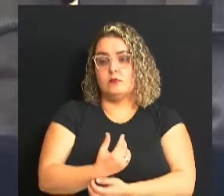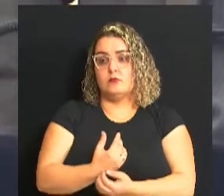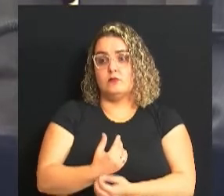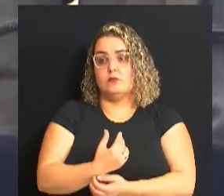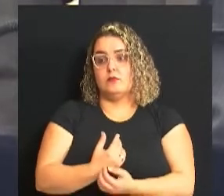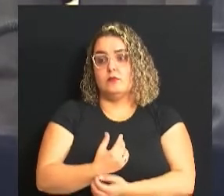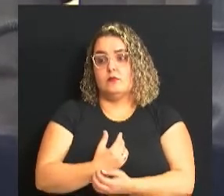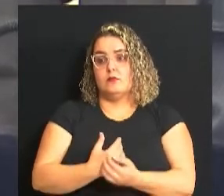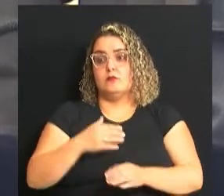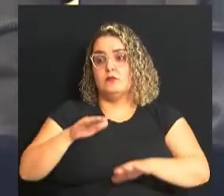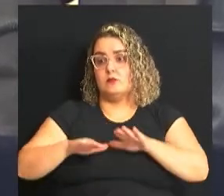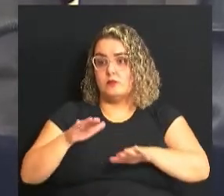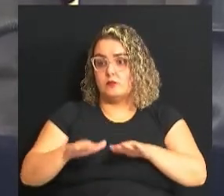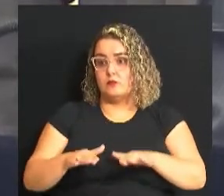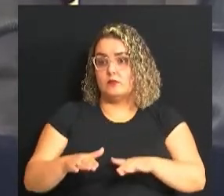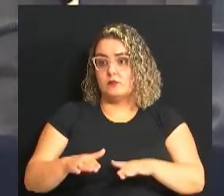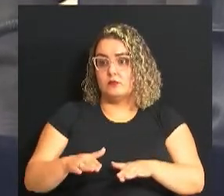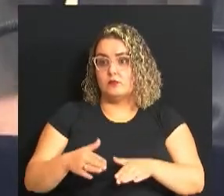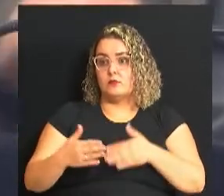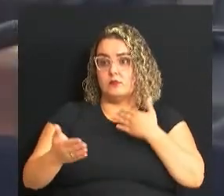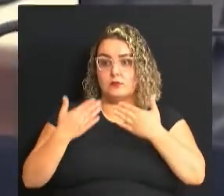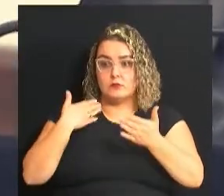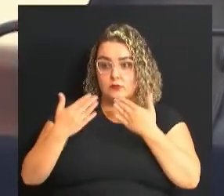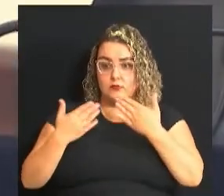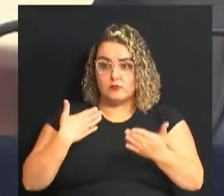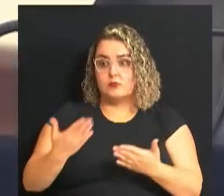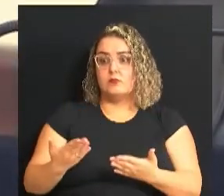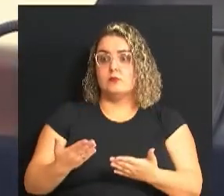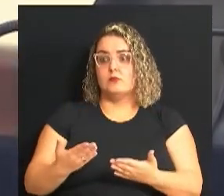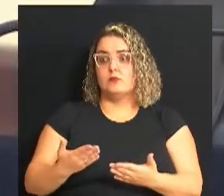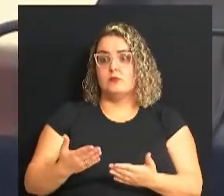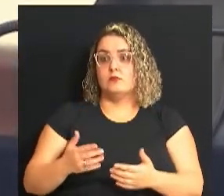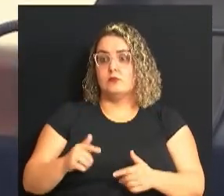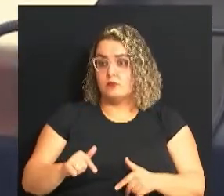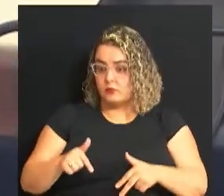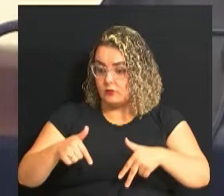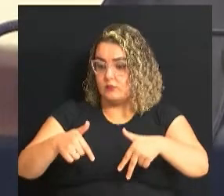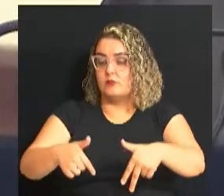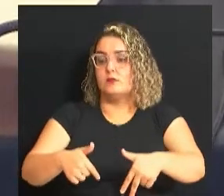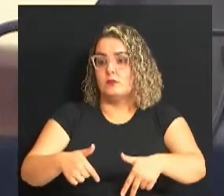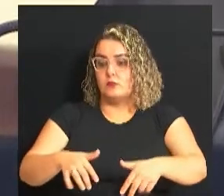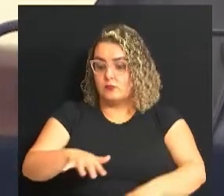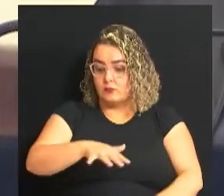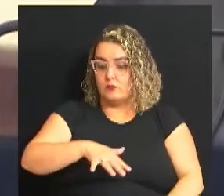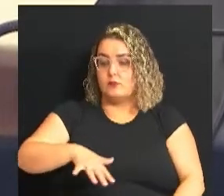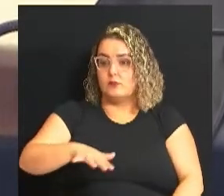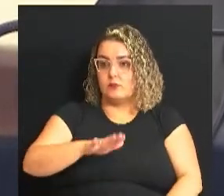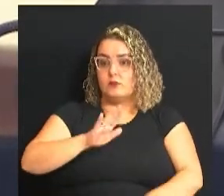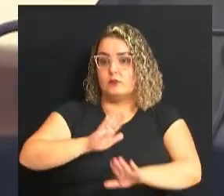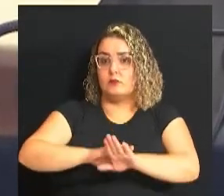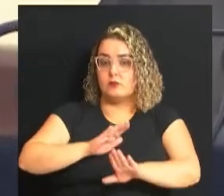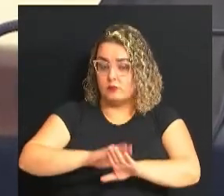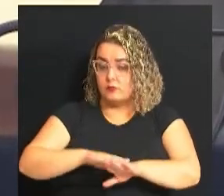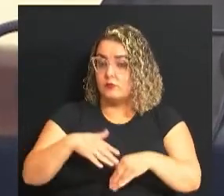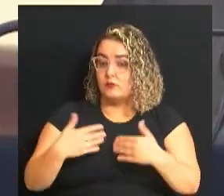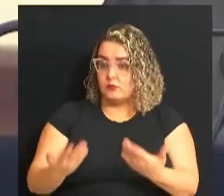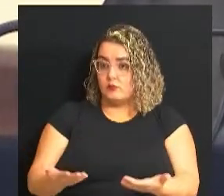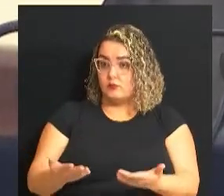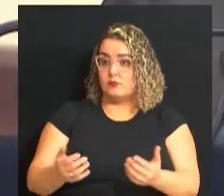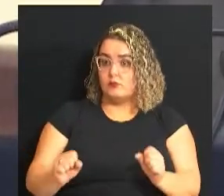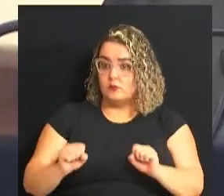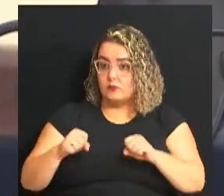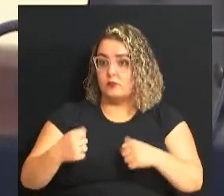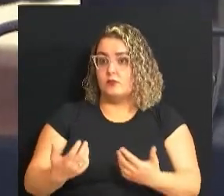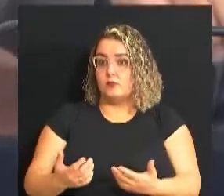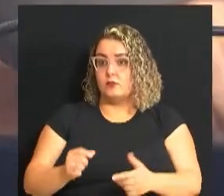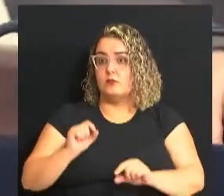gente conseguisse dialogar nesse sentido com quem está militando na área, com quem atua bastante nessa causa, ver que o que